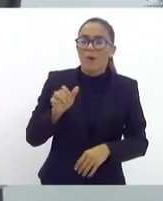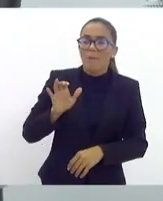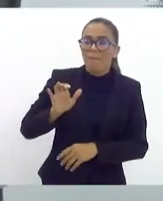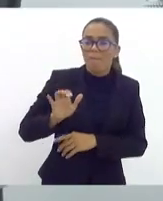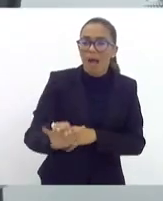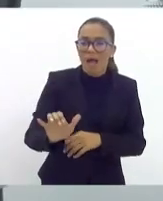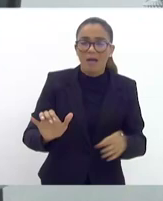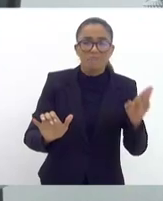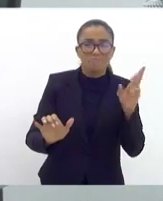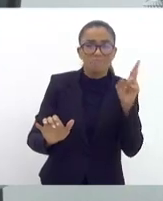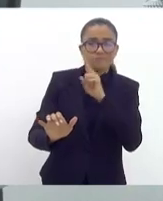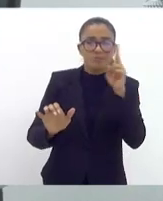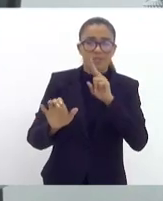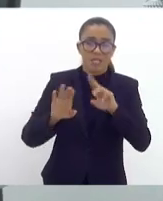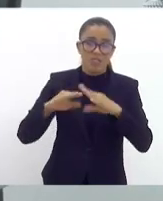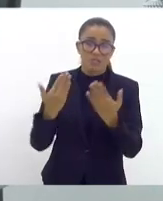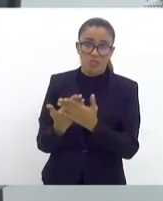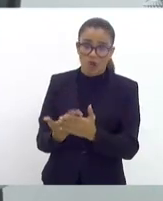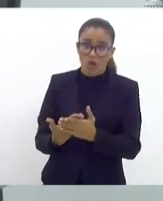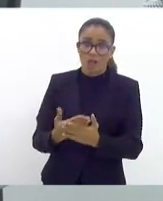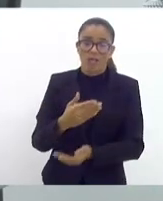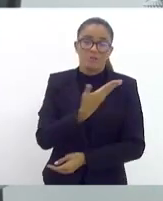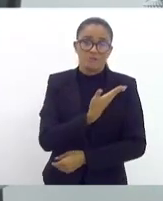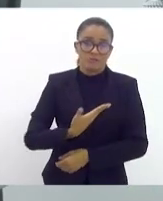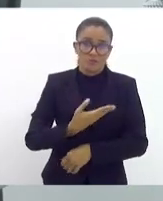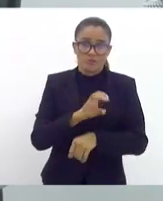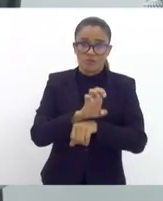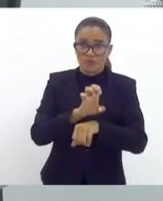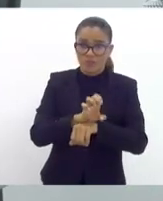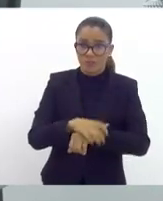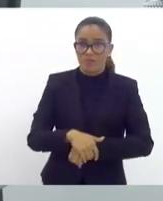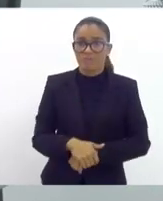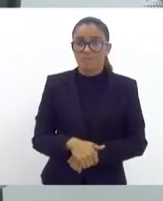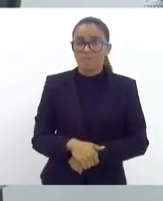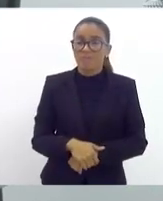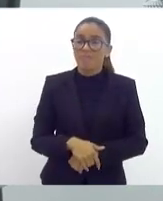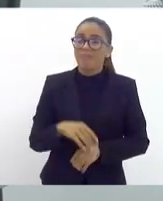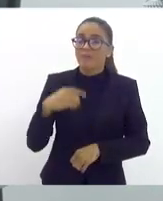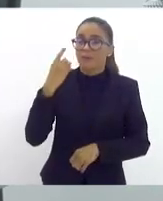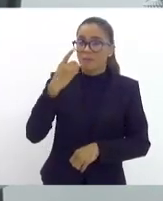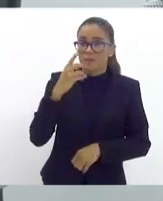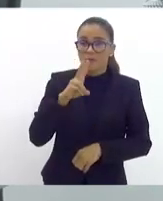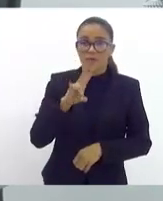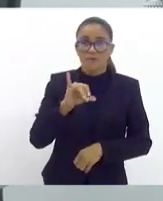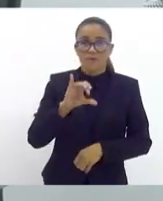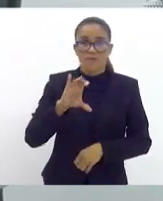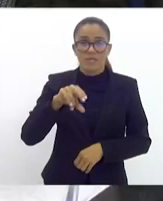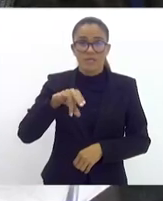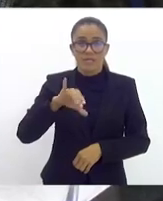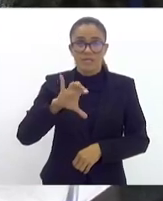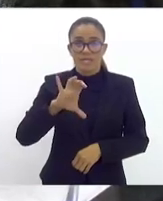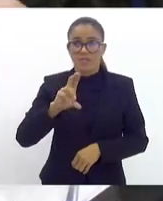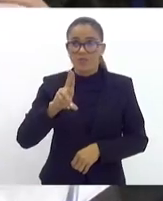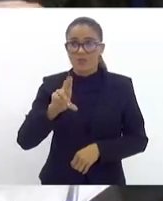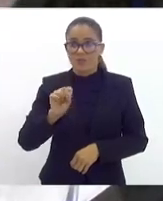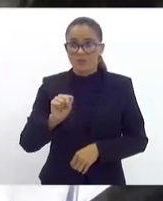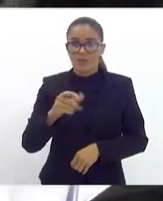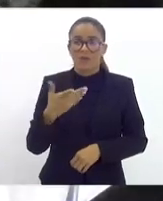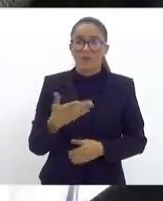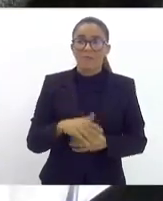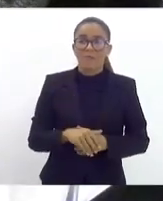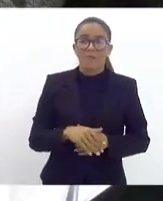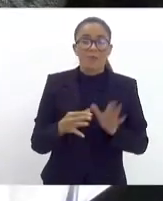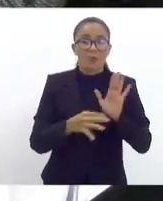nas escolas da rede de ensino do Estado do Rio de Janeiro para parecer Deputado Vinícius cozzolino seu presidente